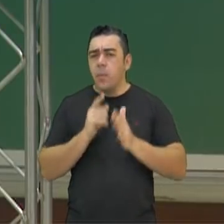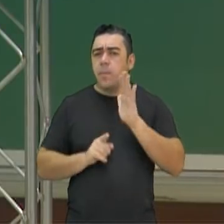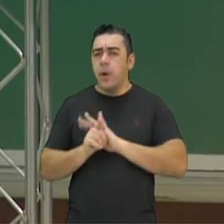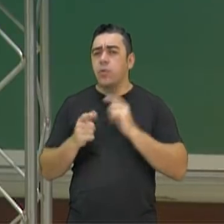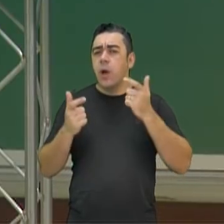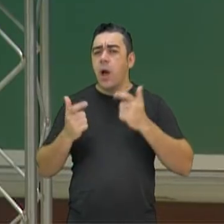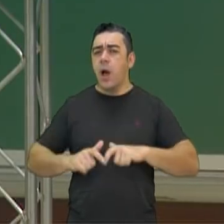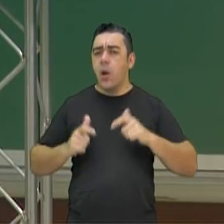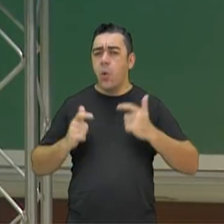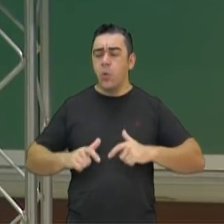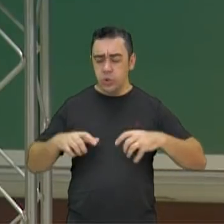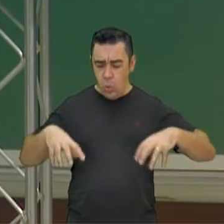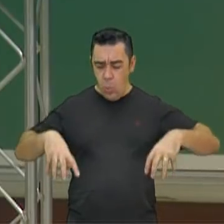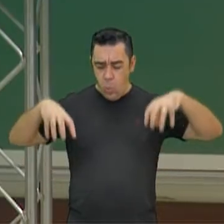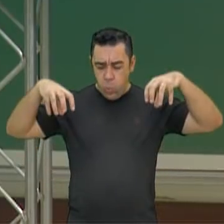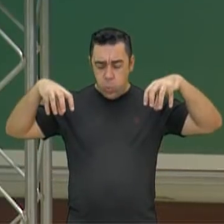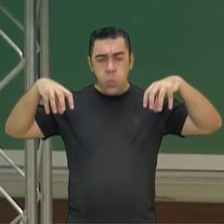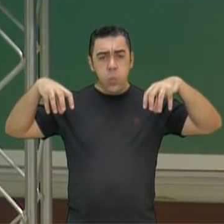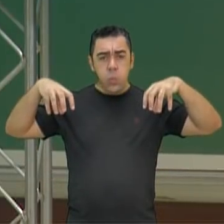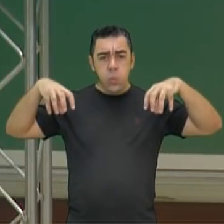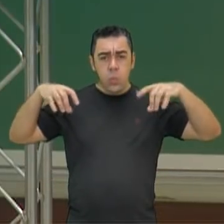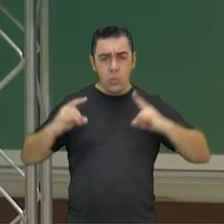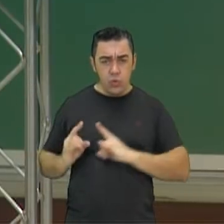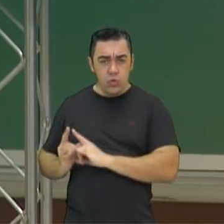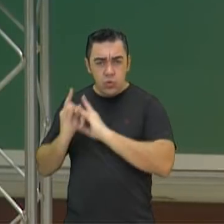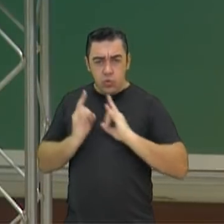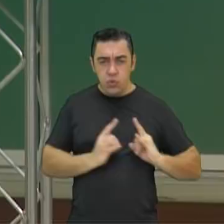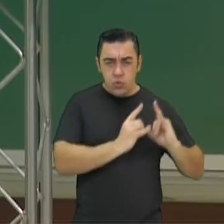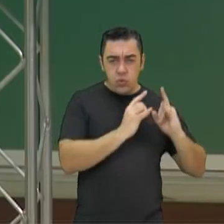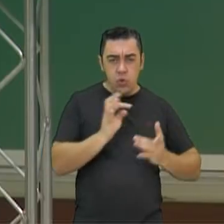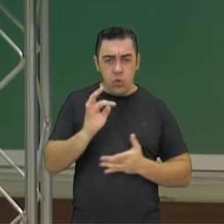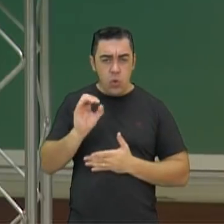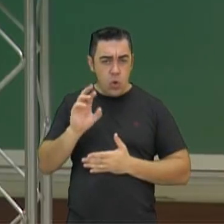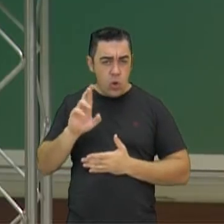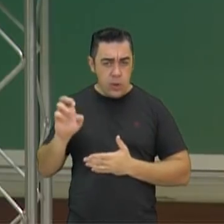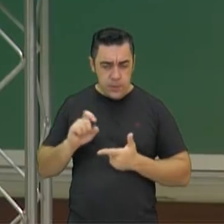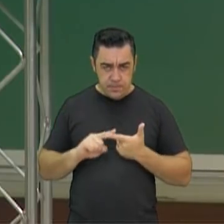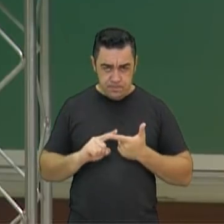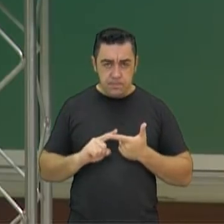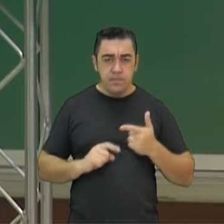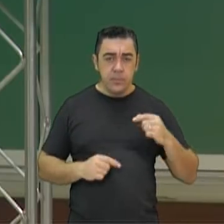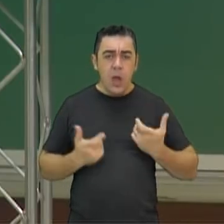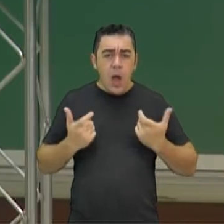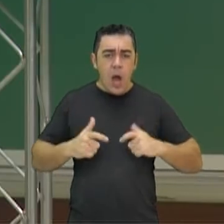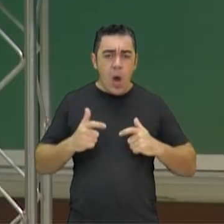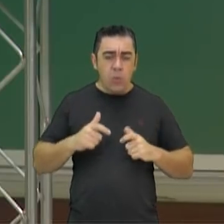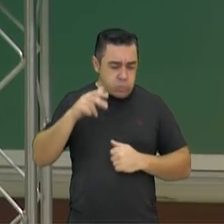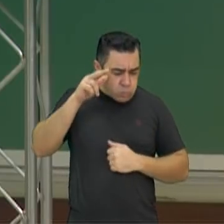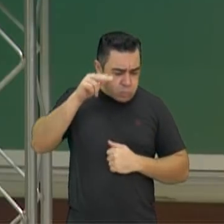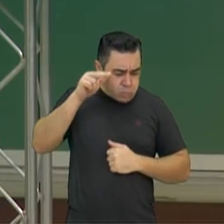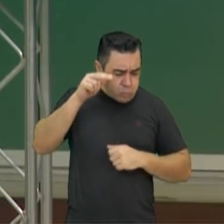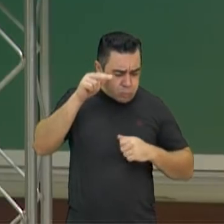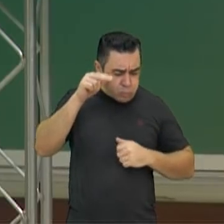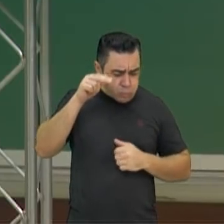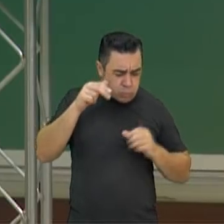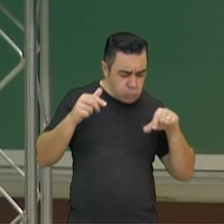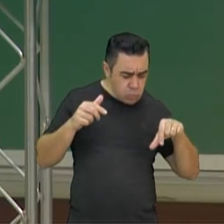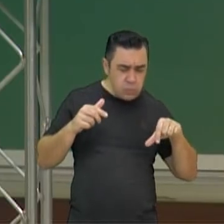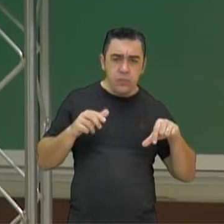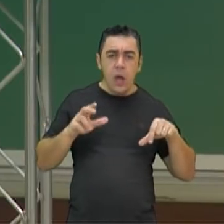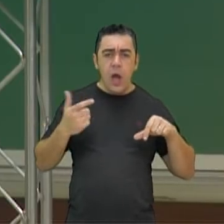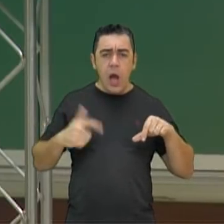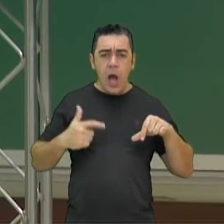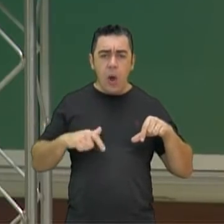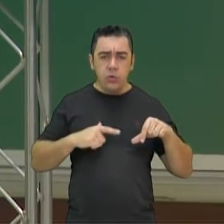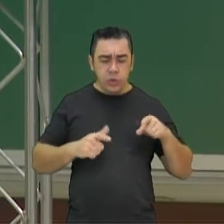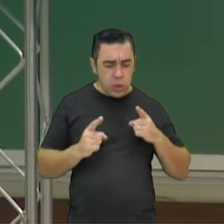torre? Então, é a casinha A1. Onde está um peão, né, que ele vai estar nessa casinha aqui? Ó. Vamos ver que o GIF